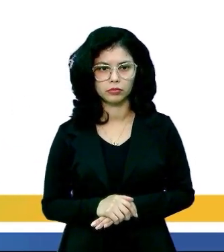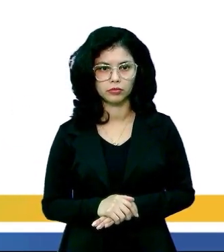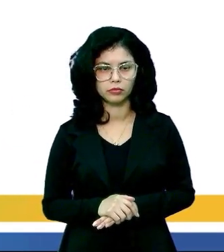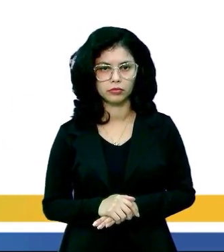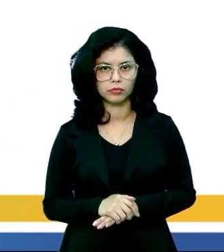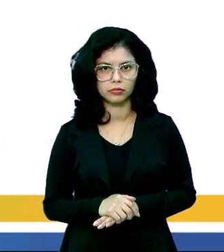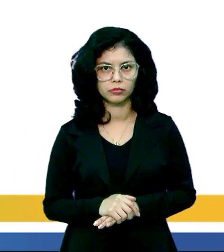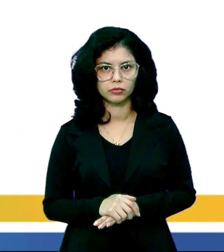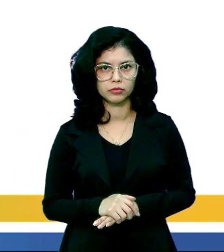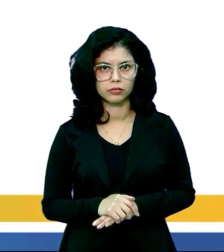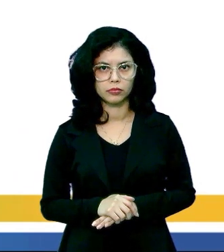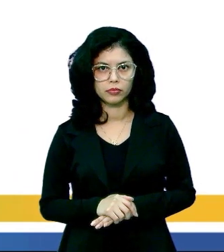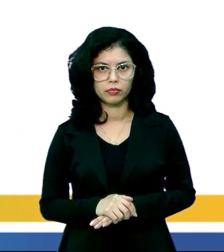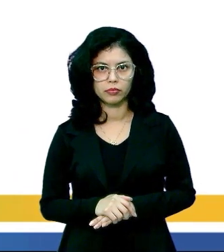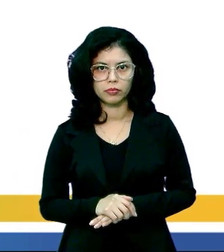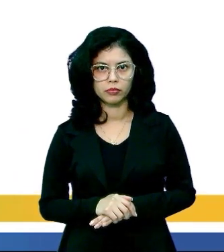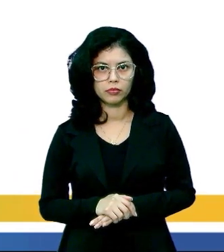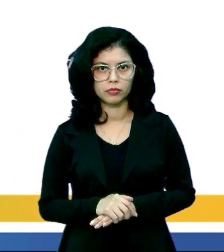0,04x.